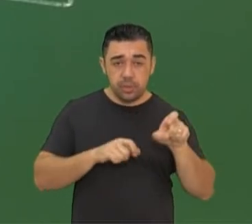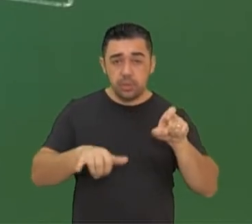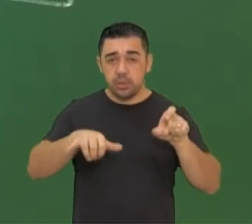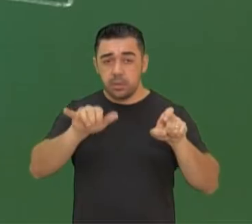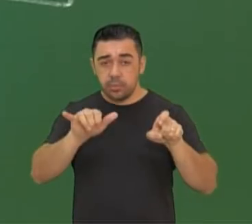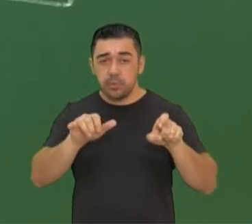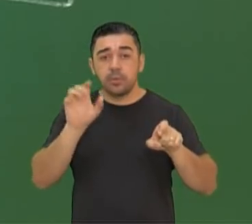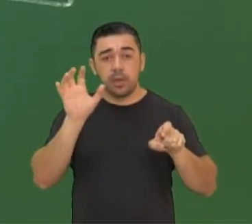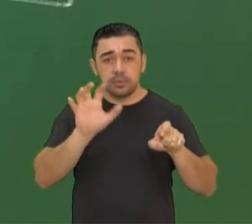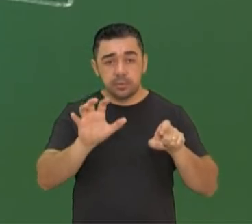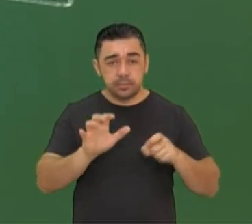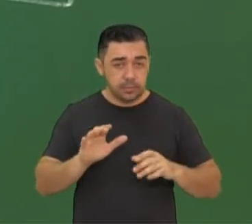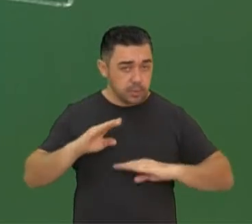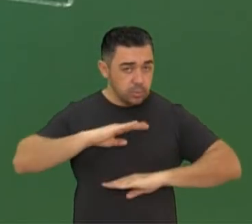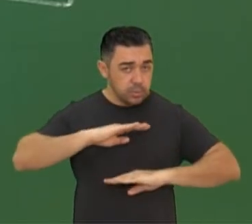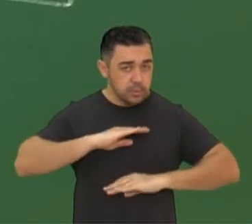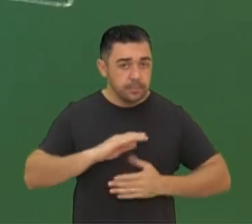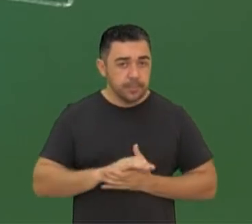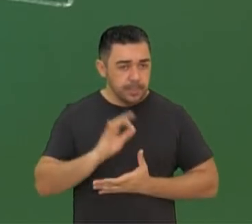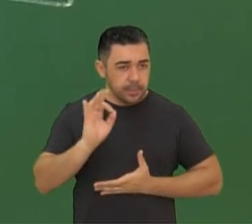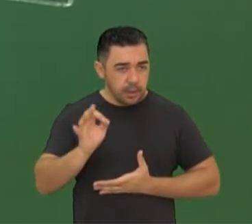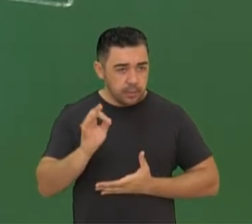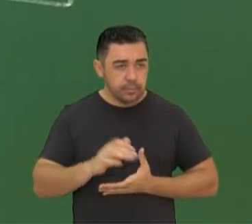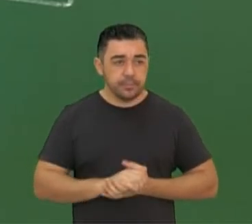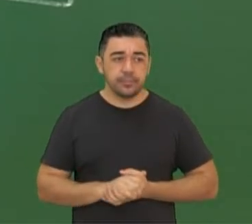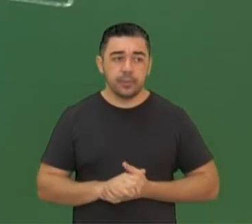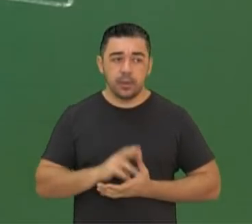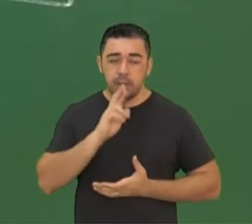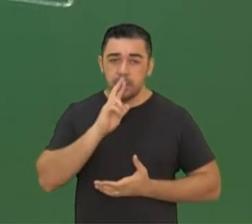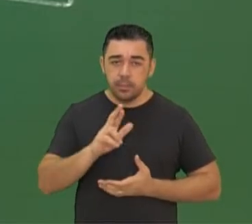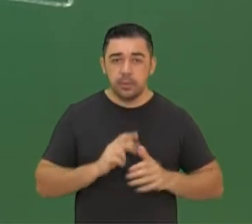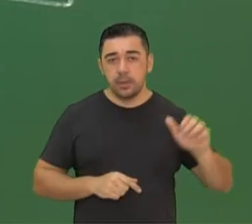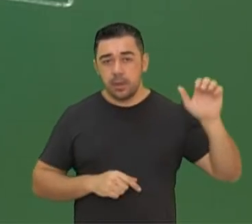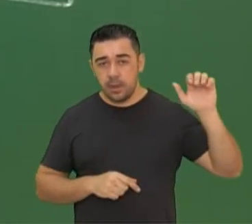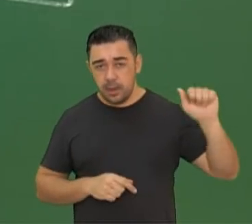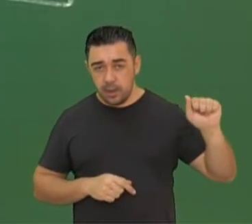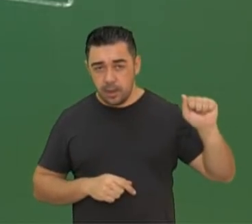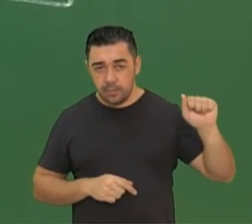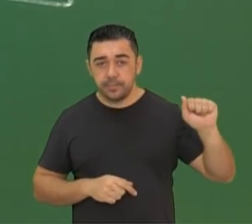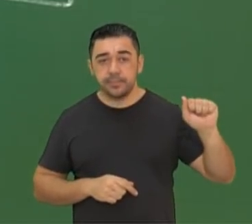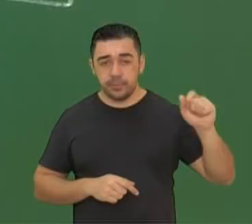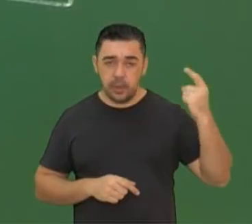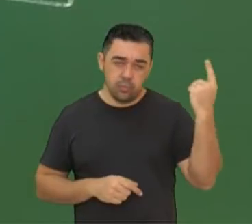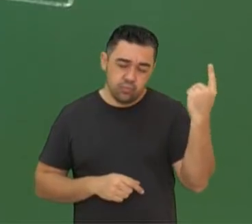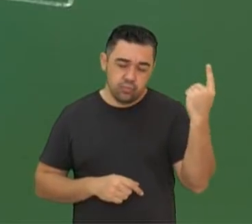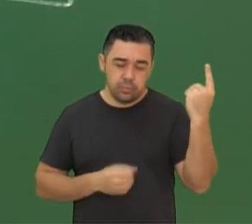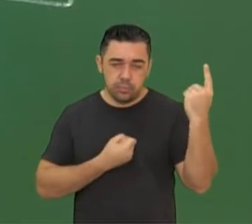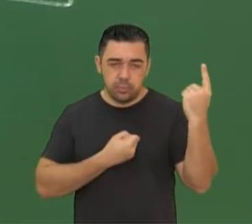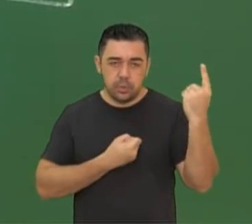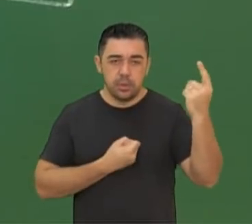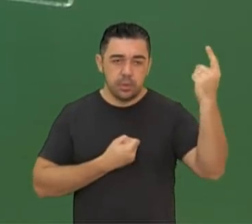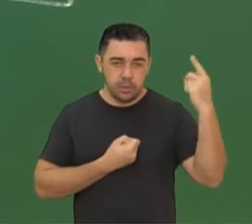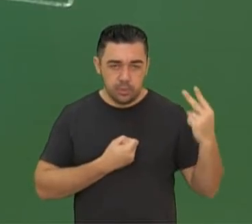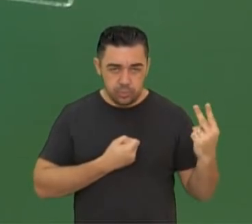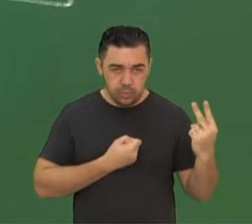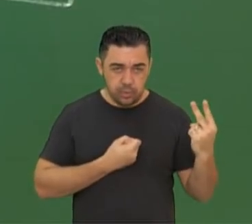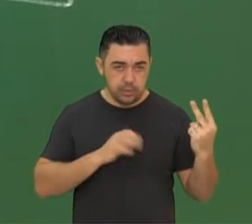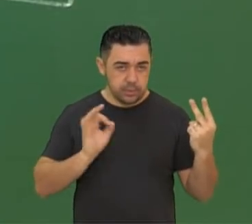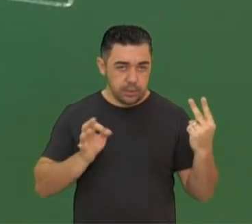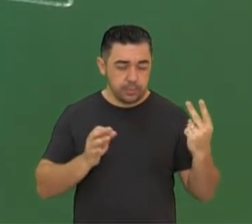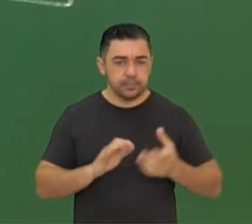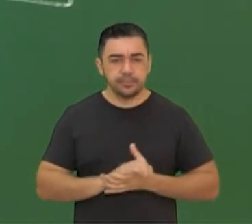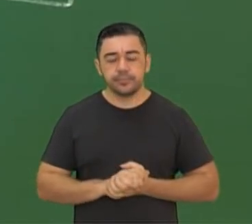situação. Certo? Então, aqui a resposta da letra da primeira, né? Da número 1. E a resposta da número 2 está